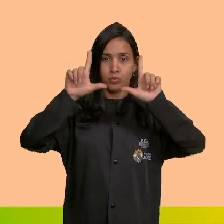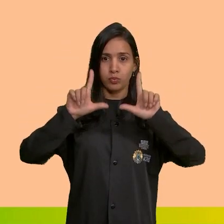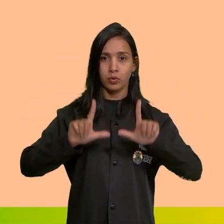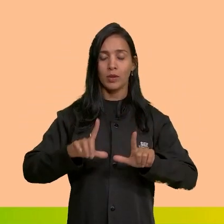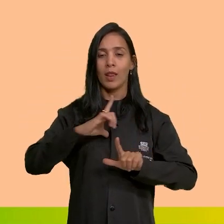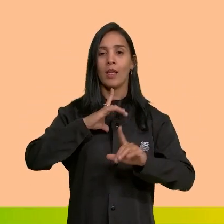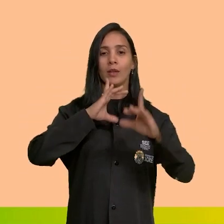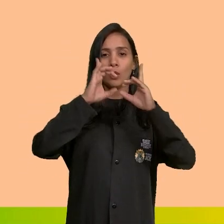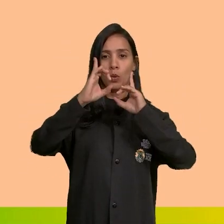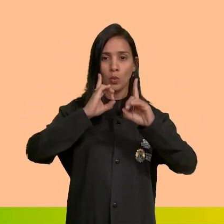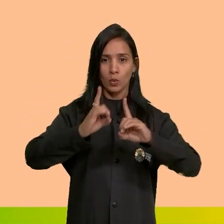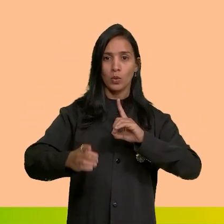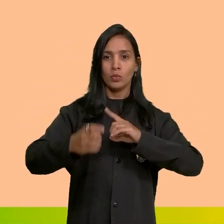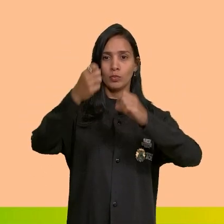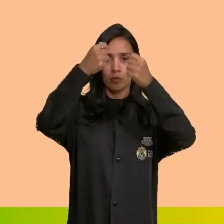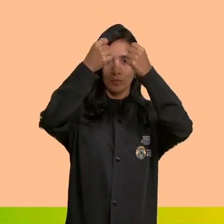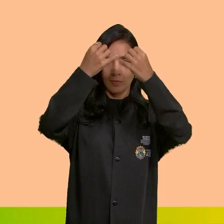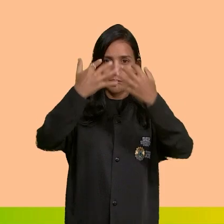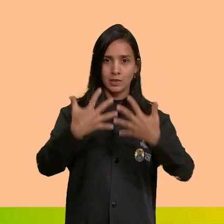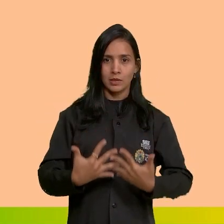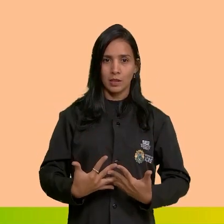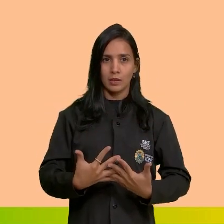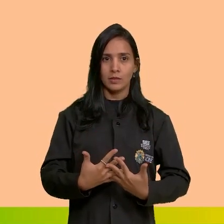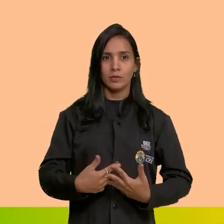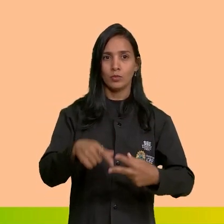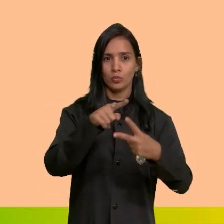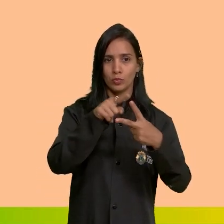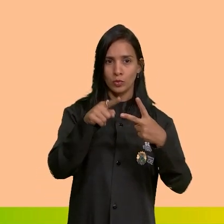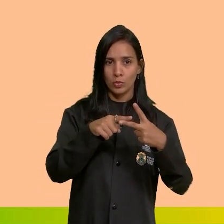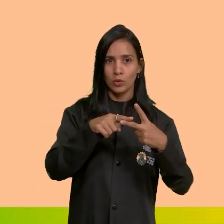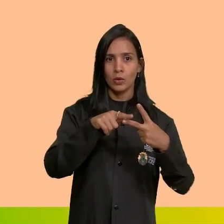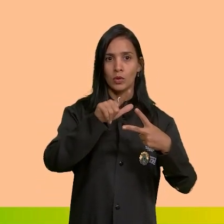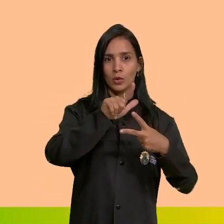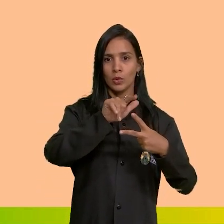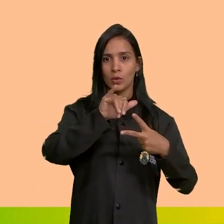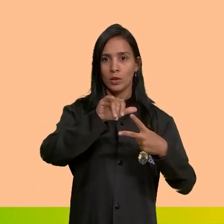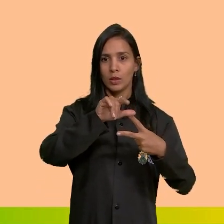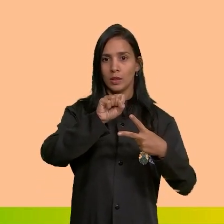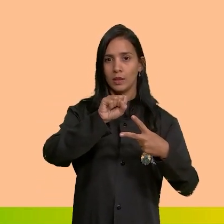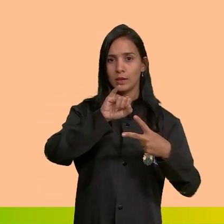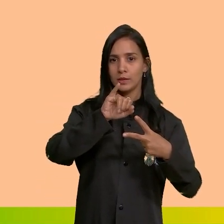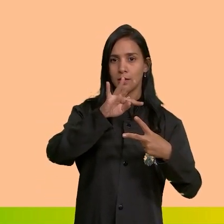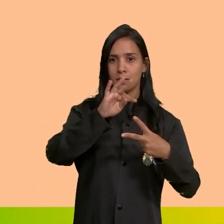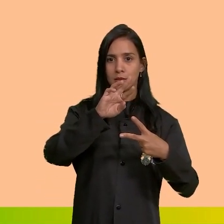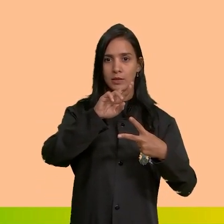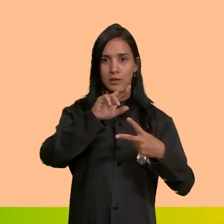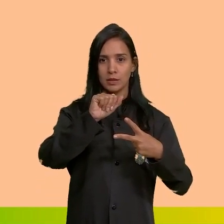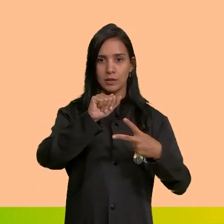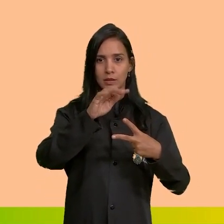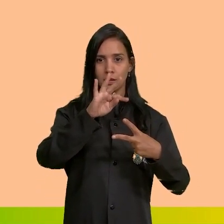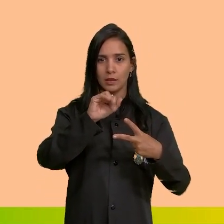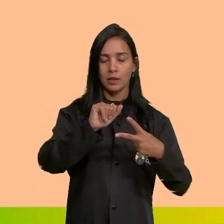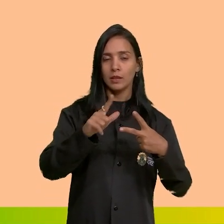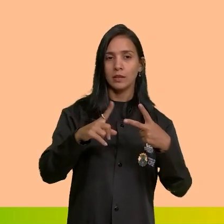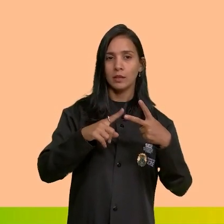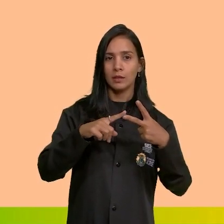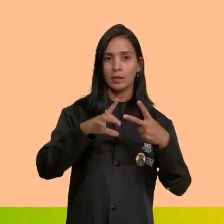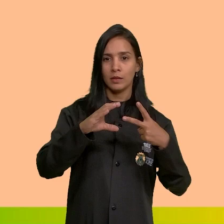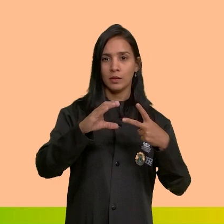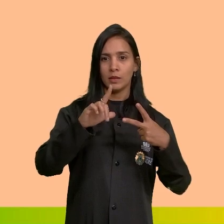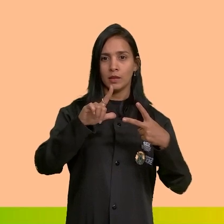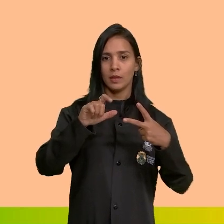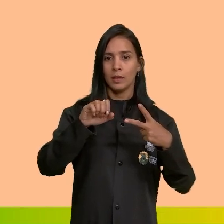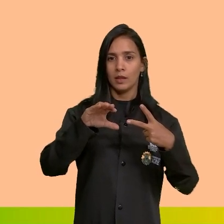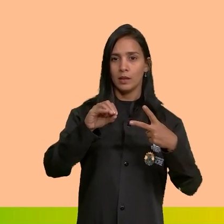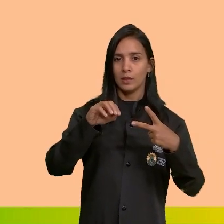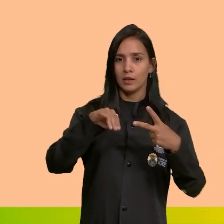Cleonice. Então, aí a gente já vê os elementos que é o diálogo. E essa parte vermelha